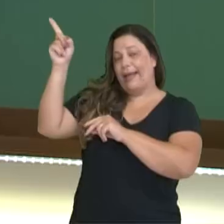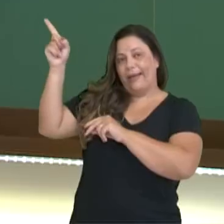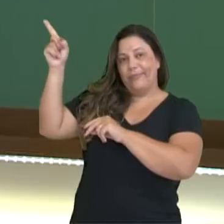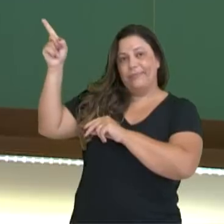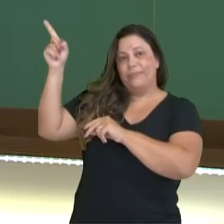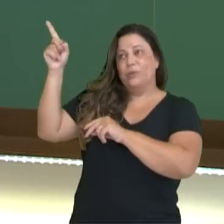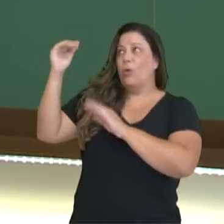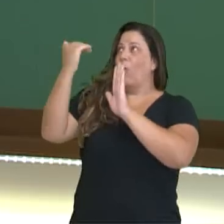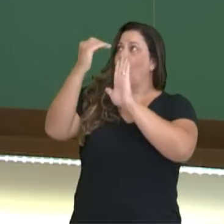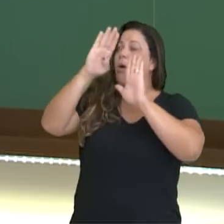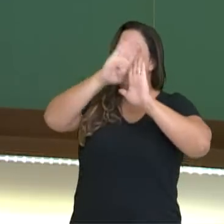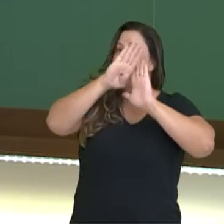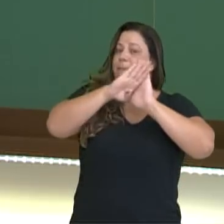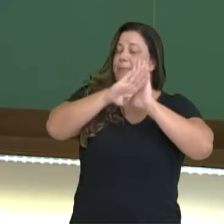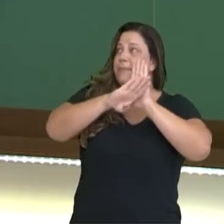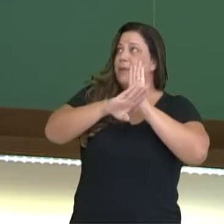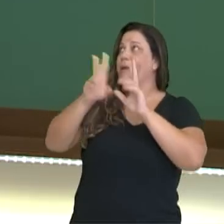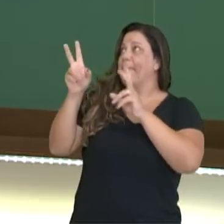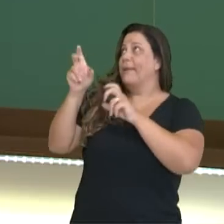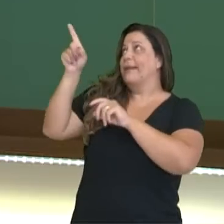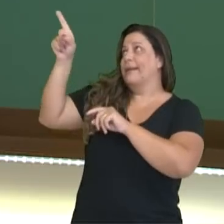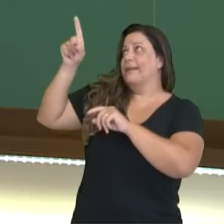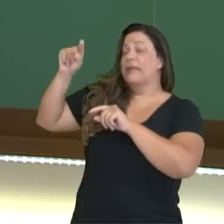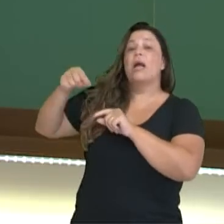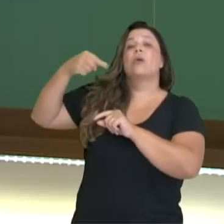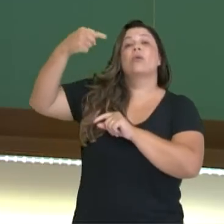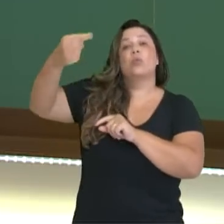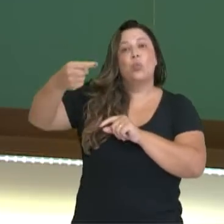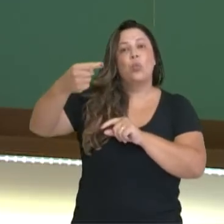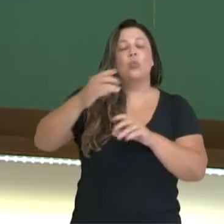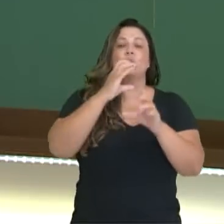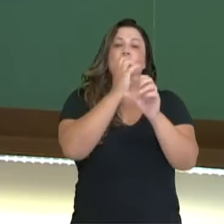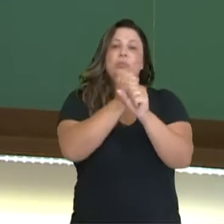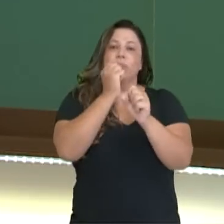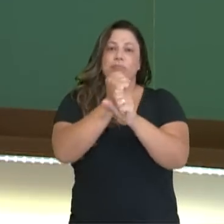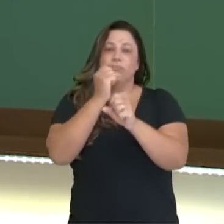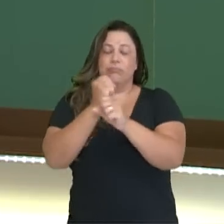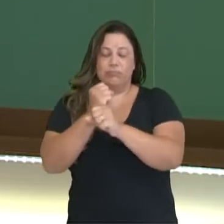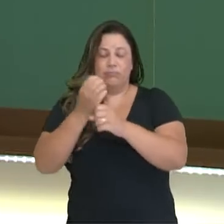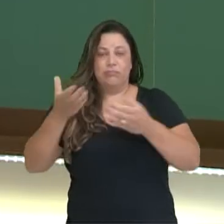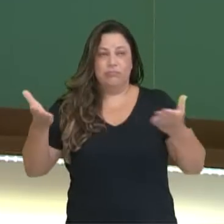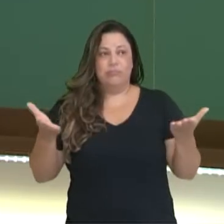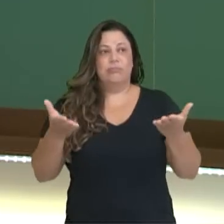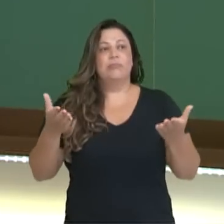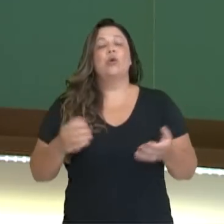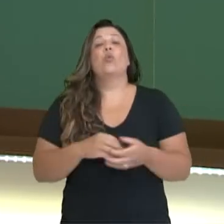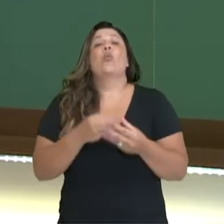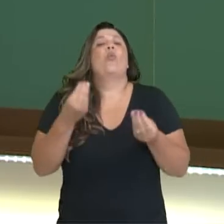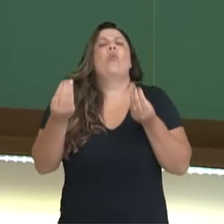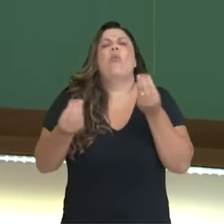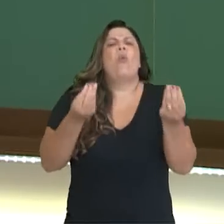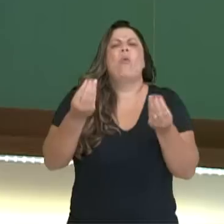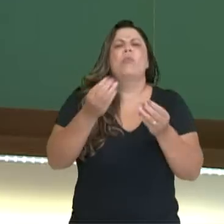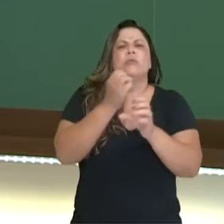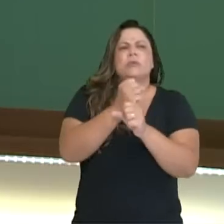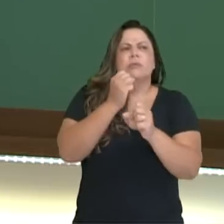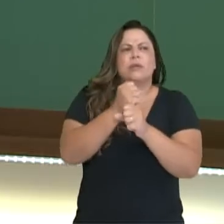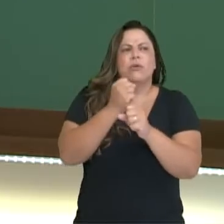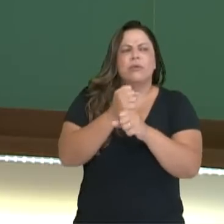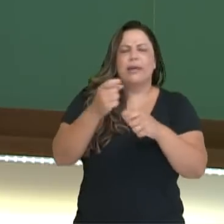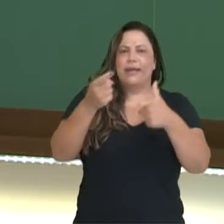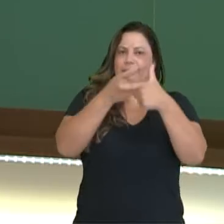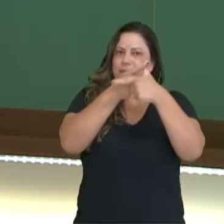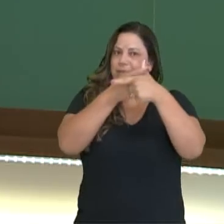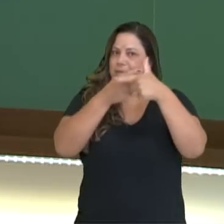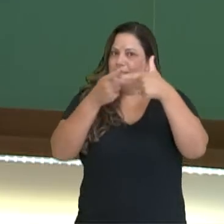vamos para o próximo passo, que é calcular a primeira determinação desse ângulo. Como? Dividindo o